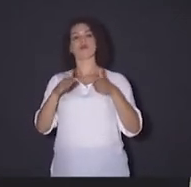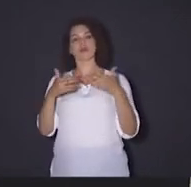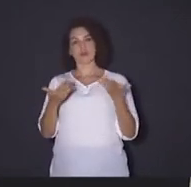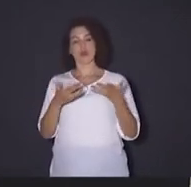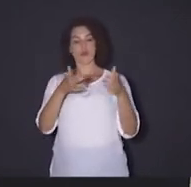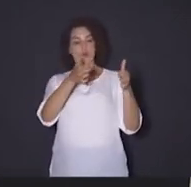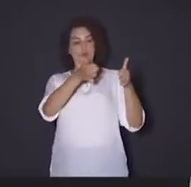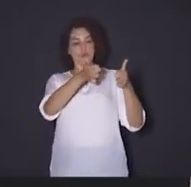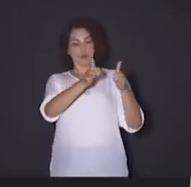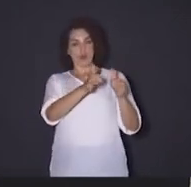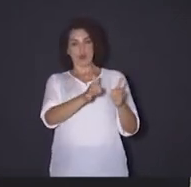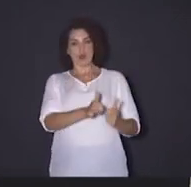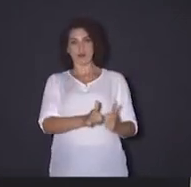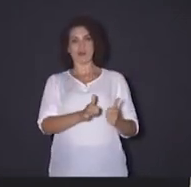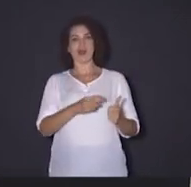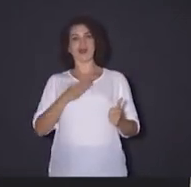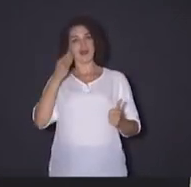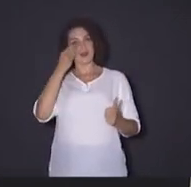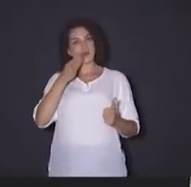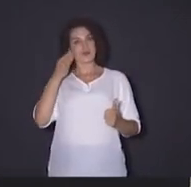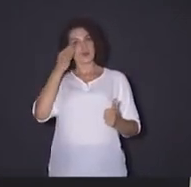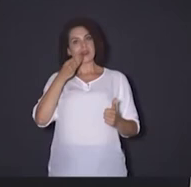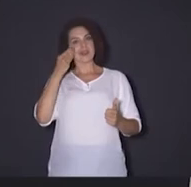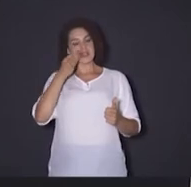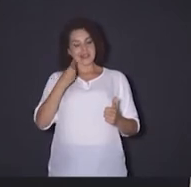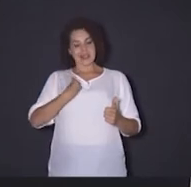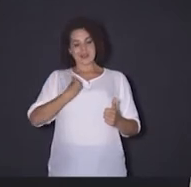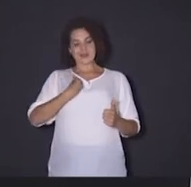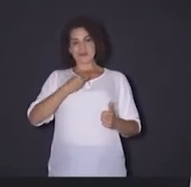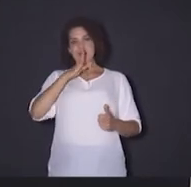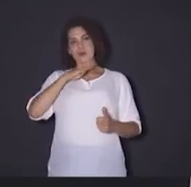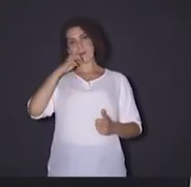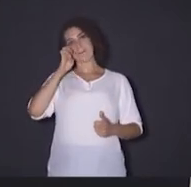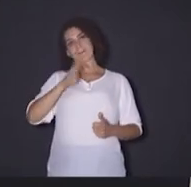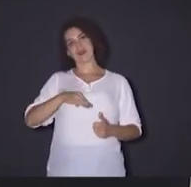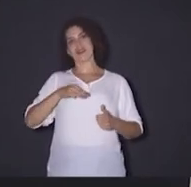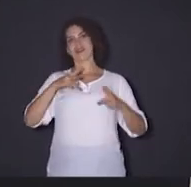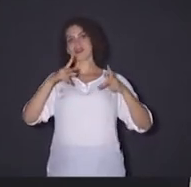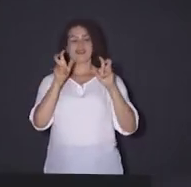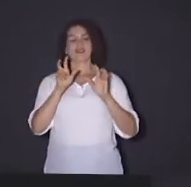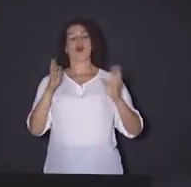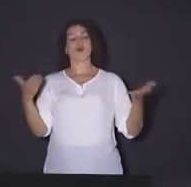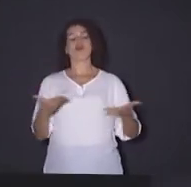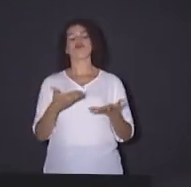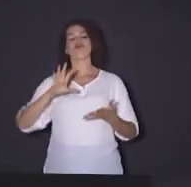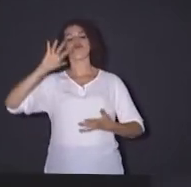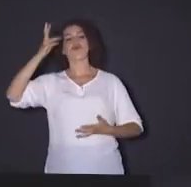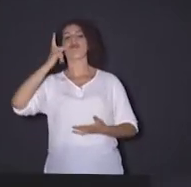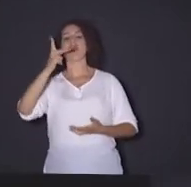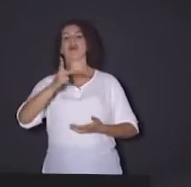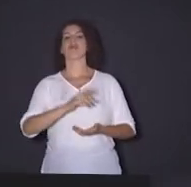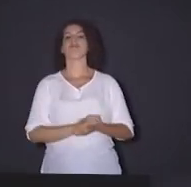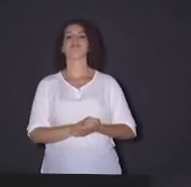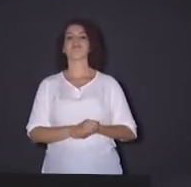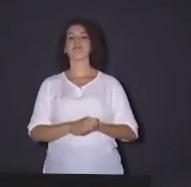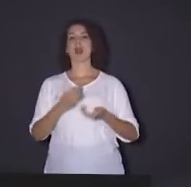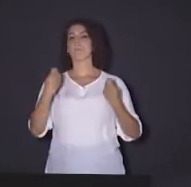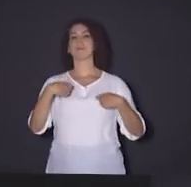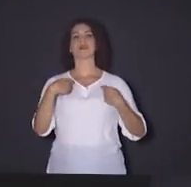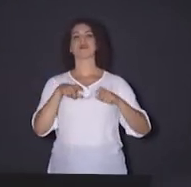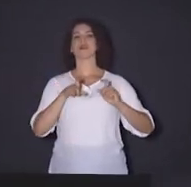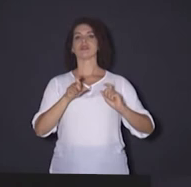candomblé é uma experiência máxima de bem viver que a gente tem no território brasileiro eu acho que a gente precisa descolonizar o